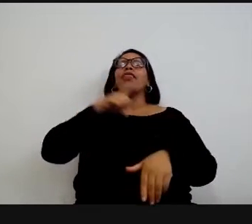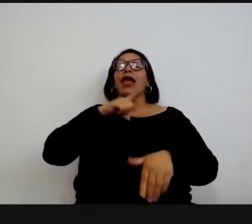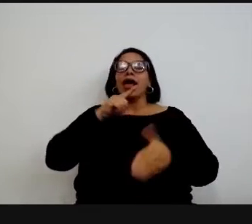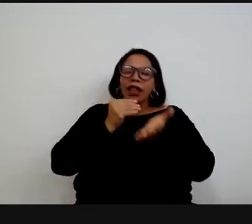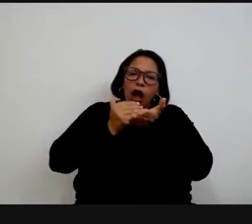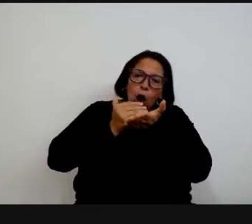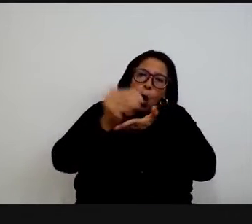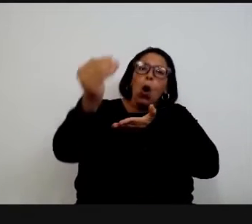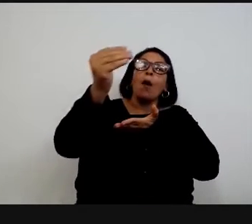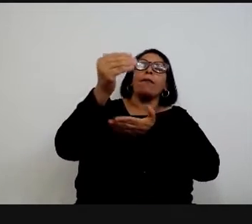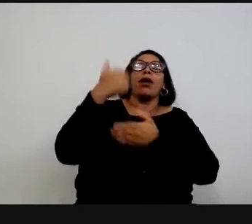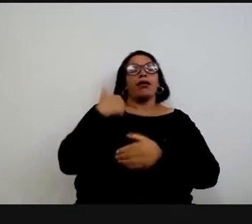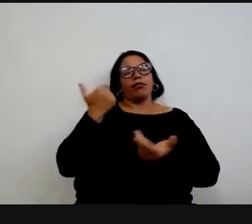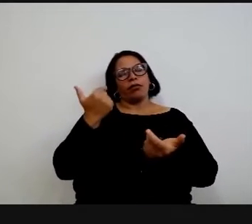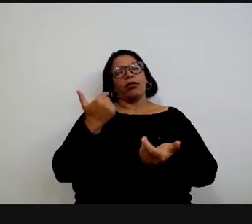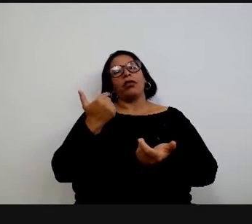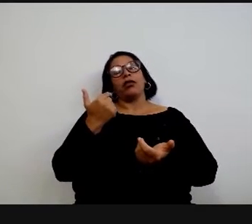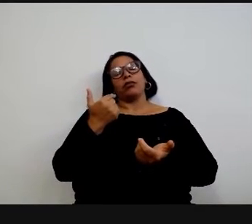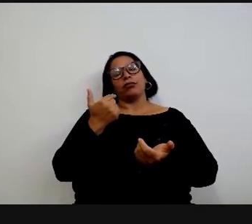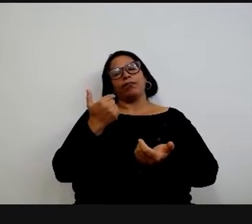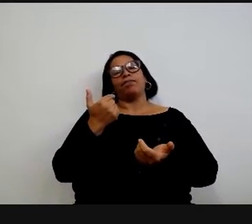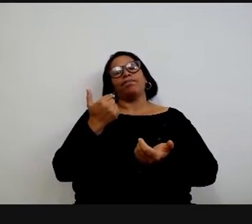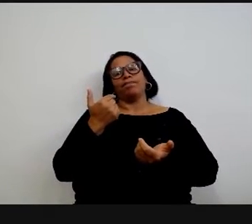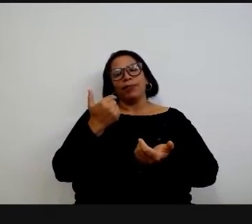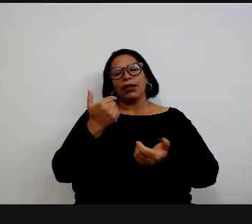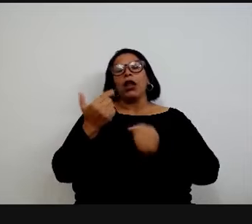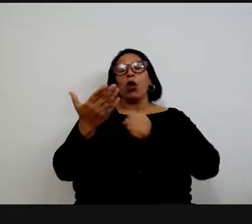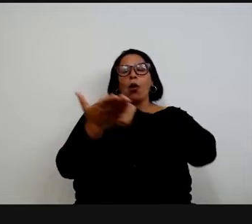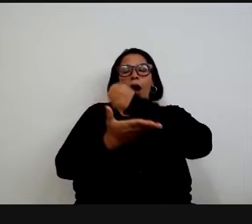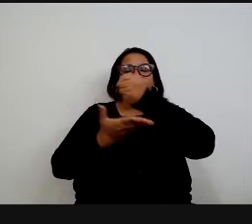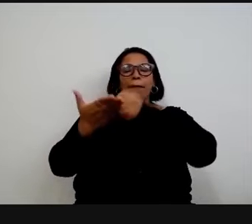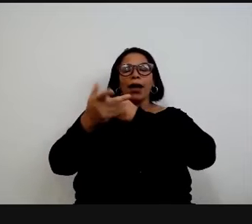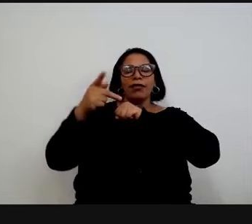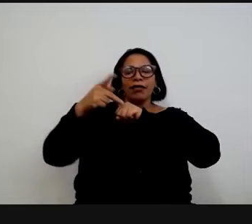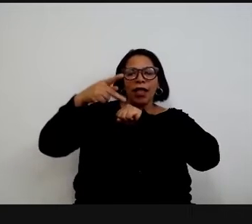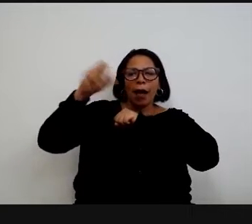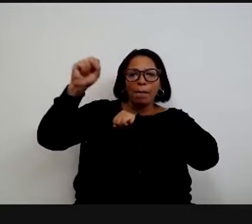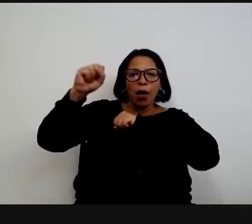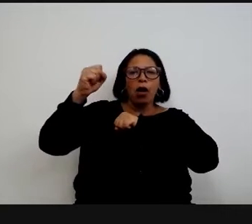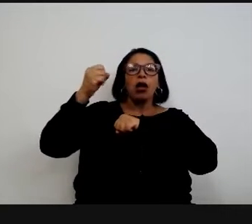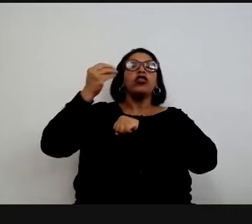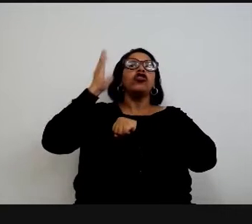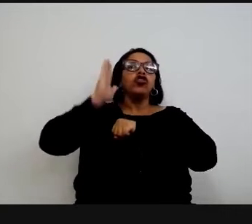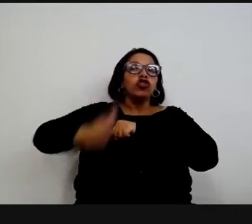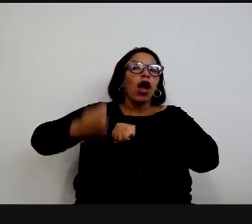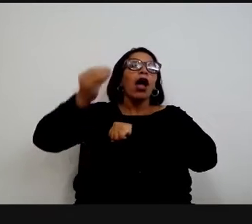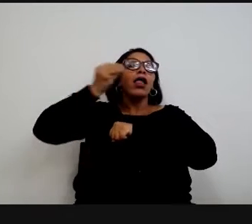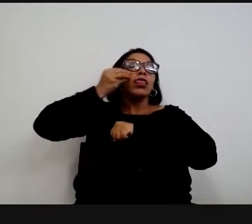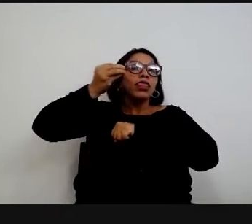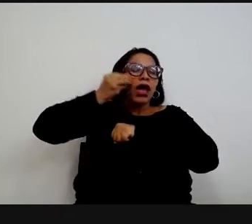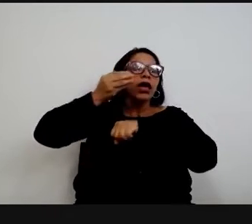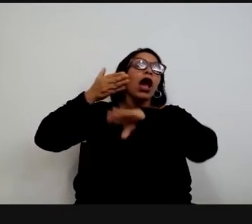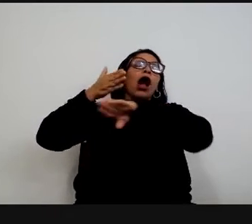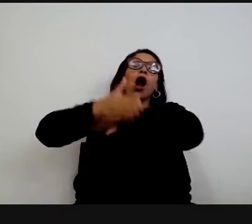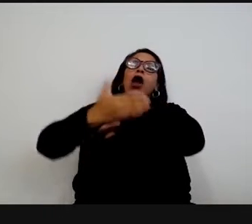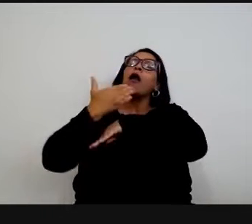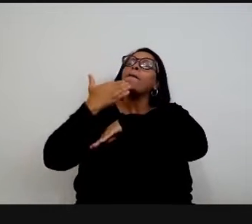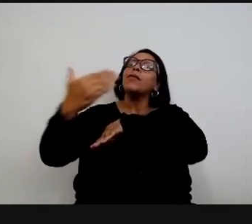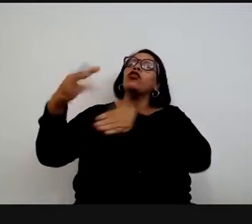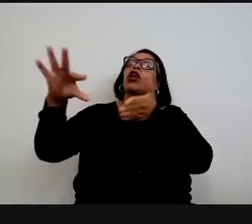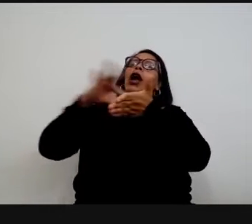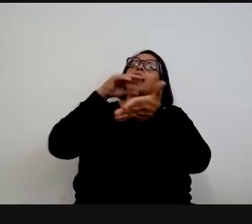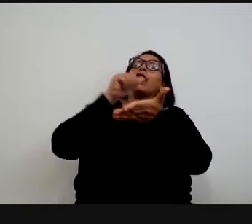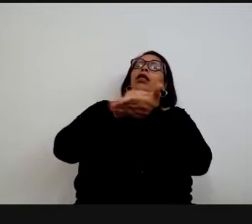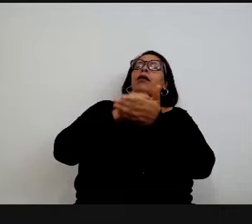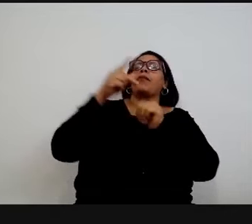esse começo. E a gente, com essa base na pós-graduação, a gente viu que era a hora de a gente partir para esse